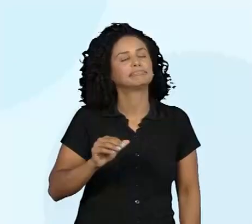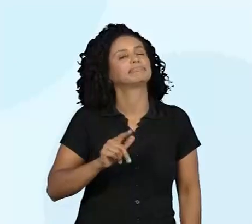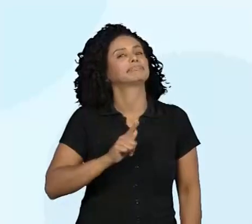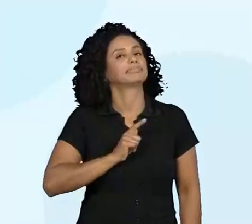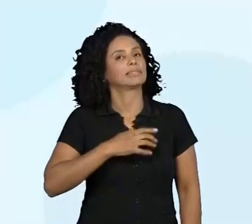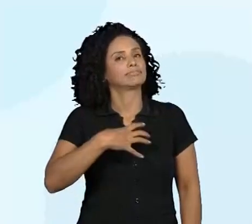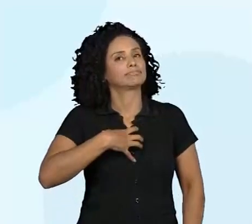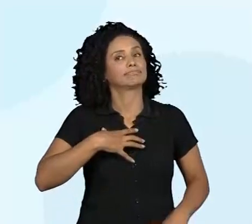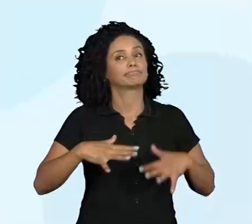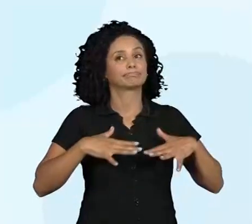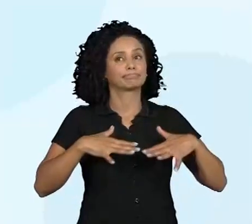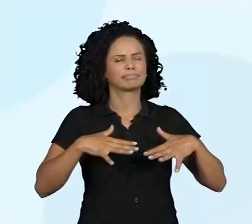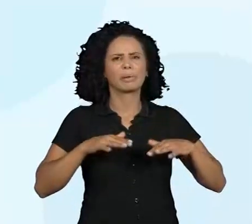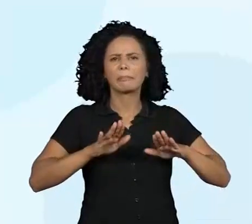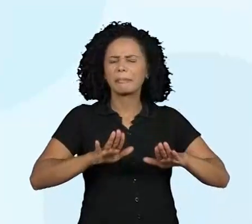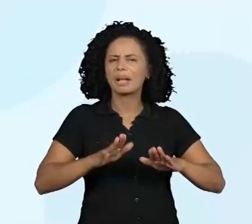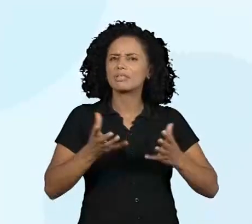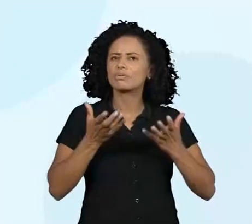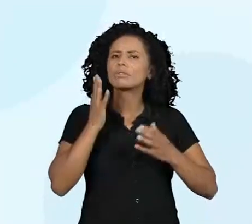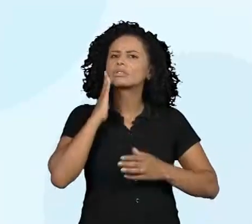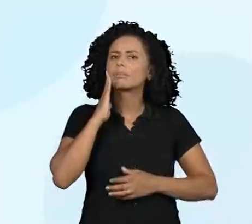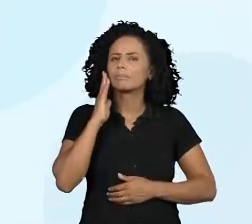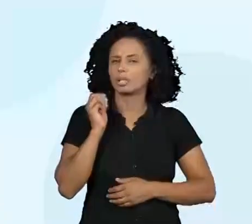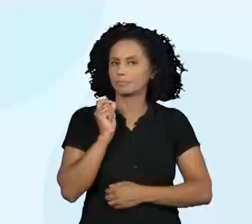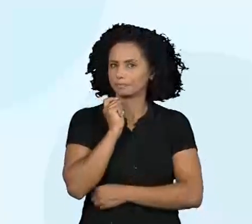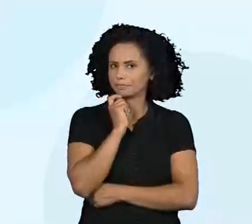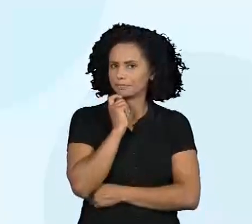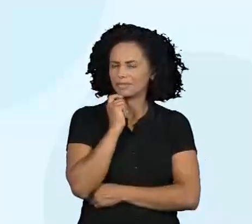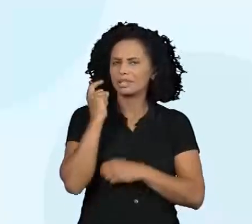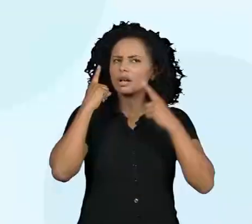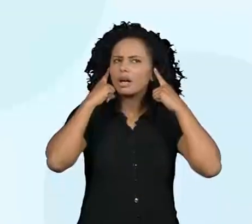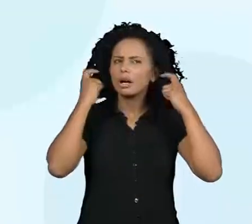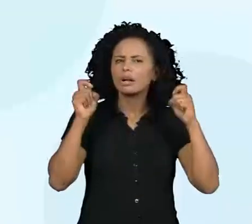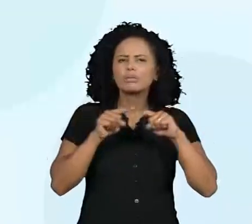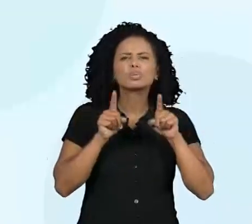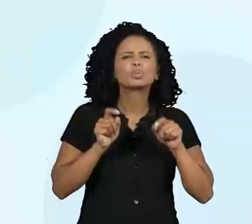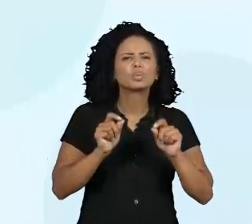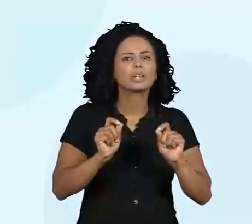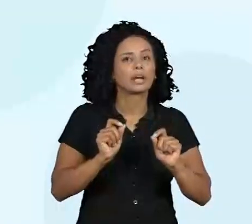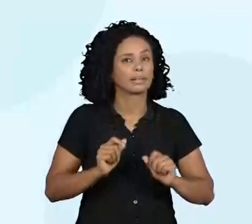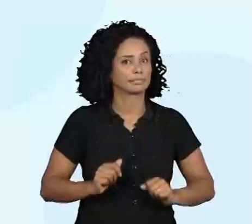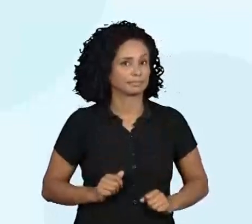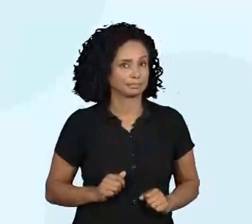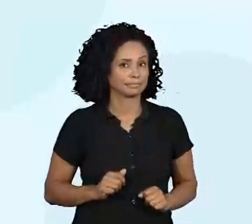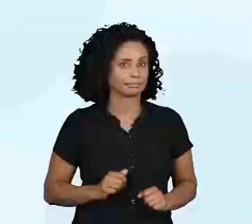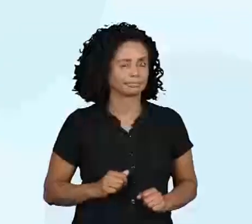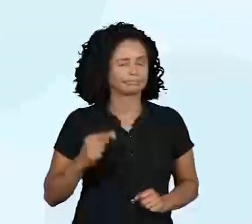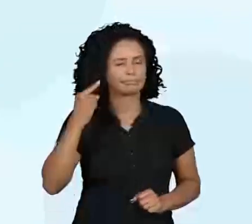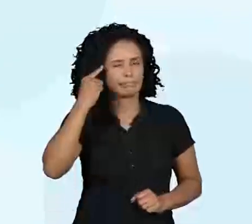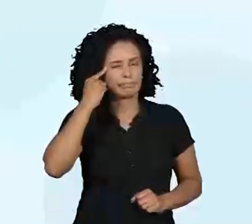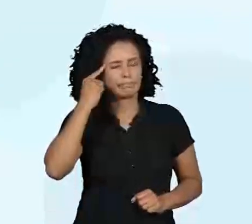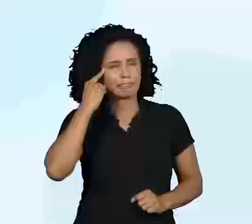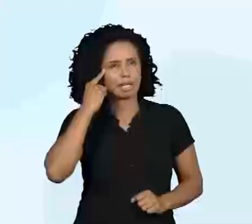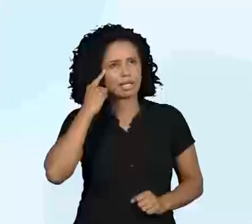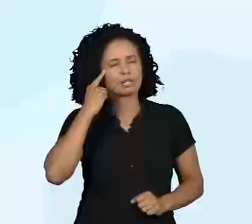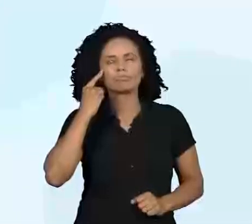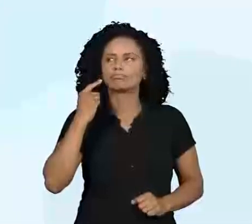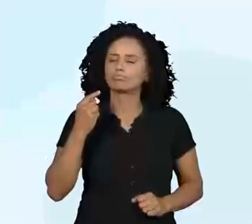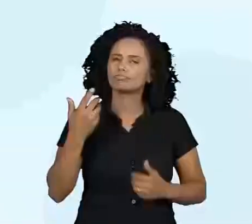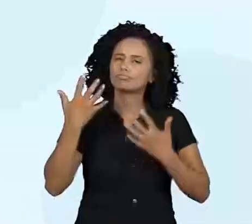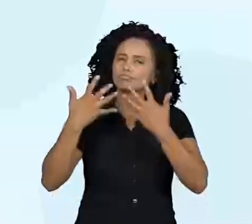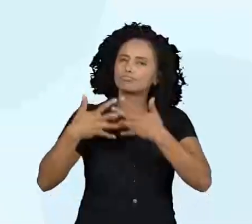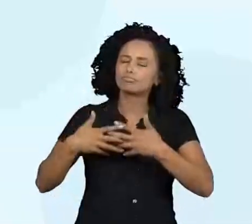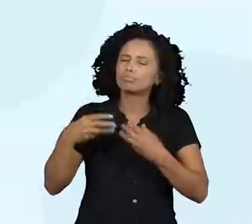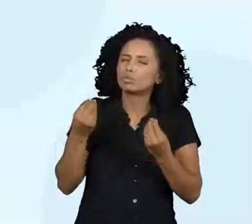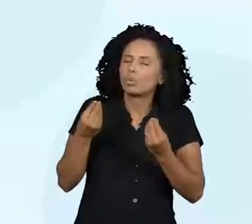Mas afinal de contas, o que é o som? Vamos pensar nisso? Sim, vamos relembrar? Vamos.